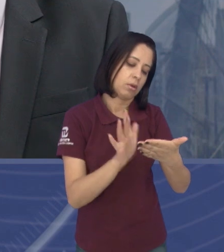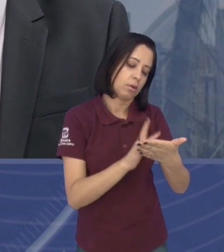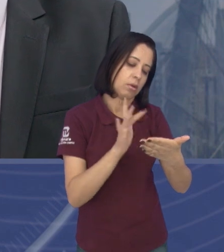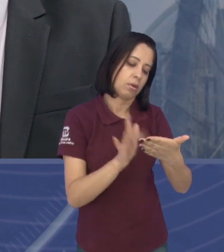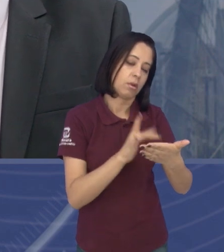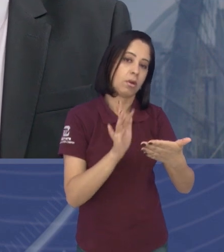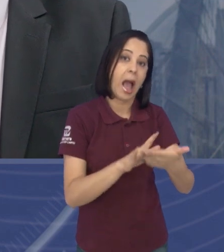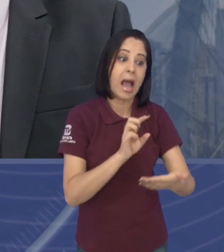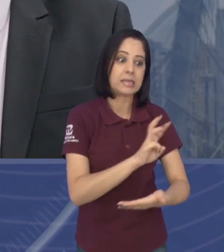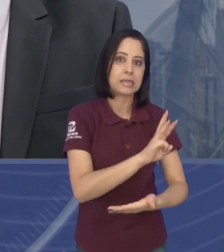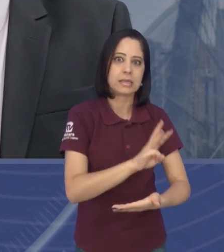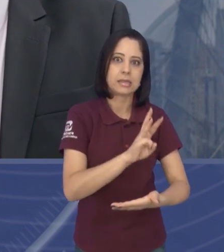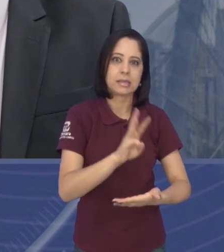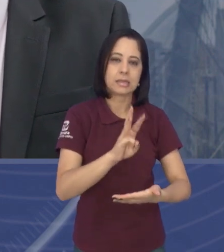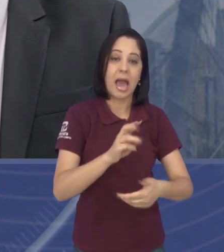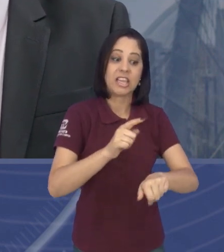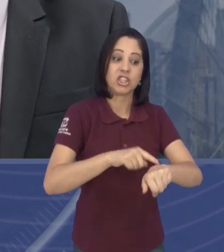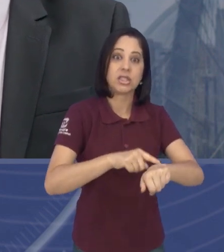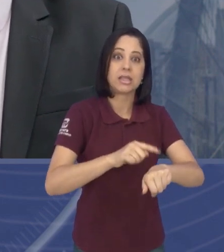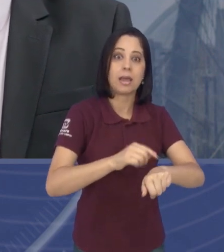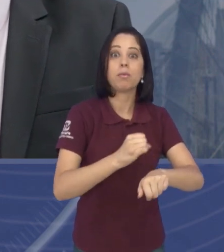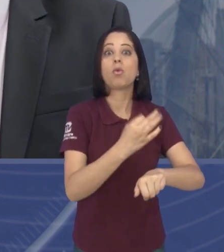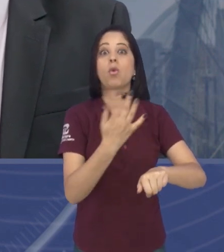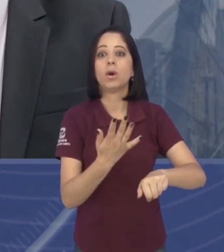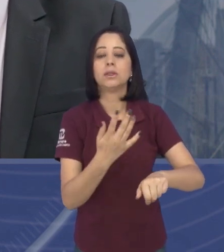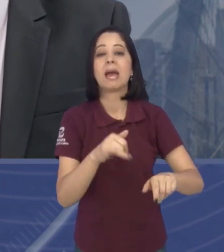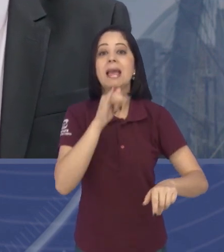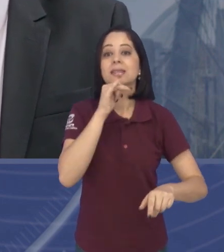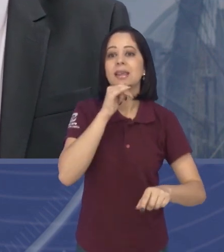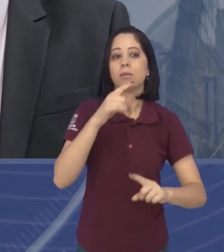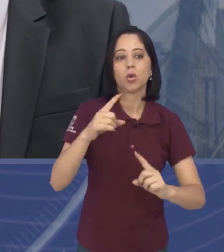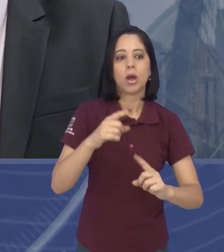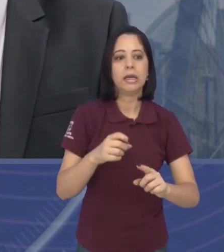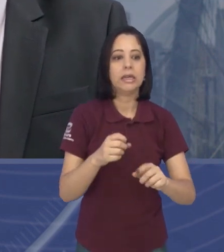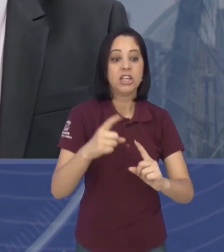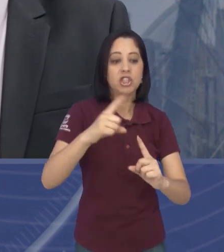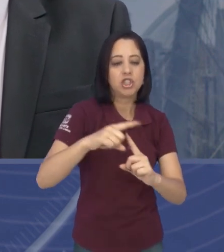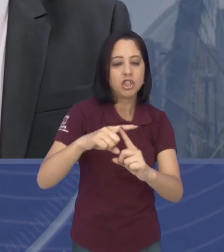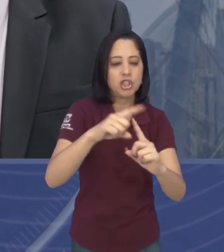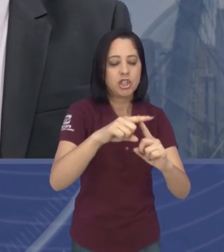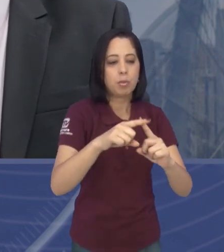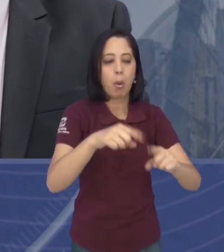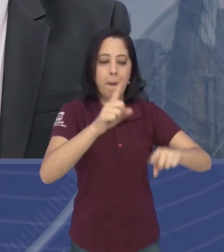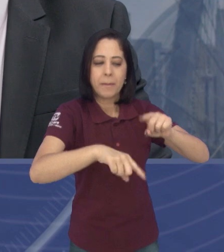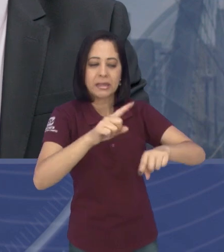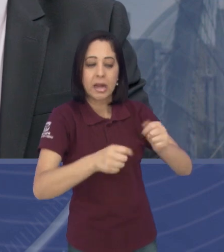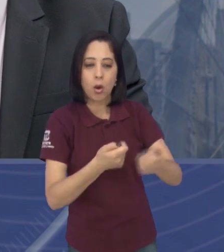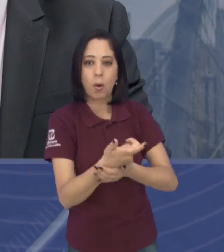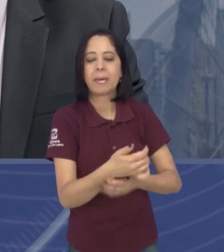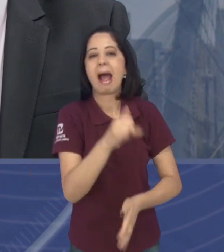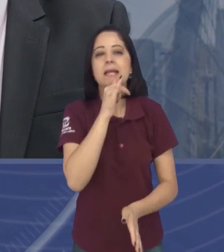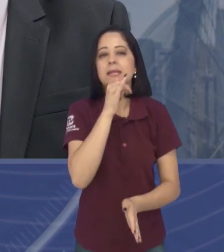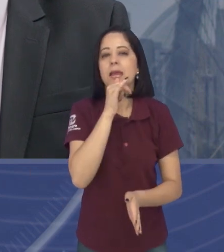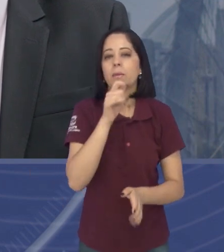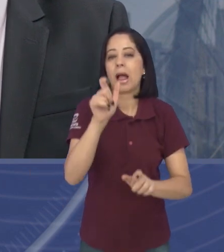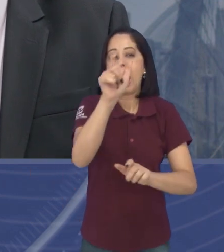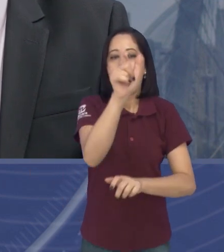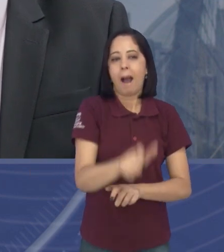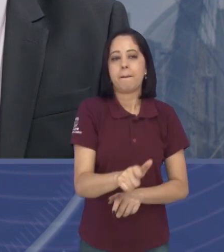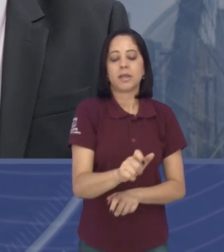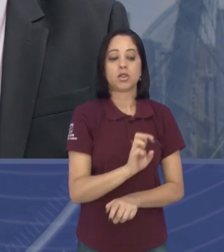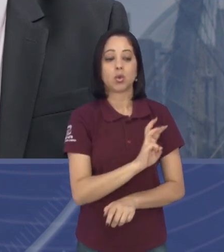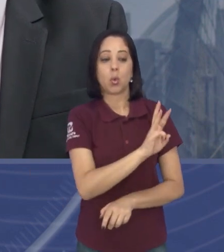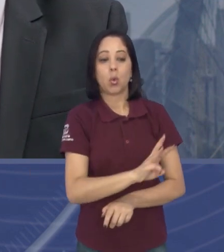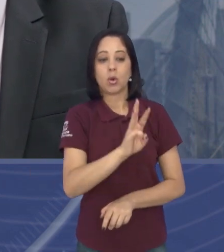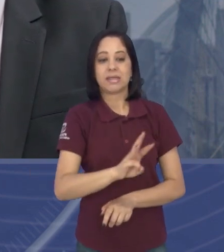site, o site que se visita, que tipos de produtos se visita. Então, quando a pessoa está, por exemplo, acessando uma